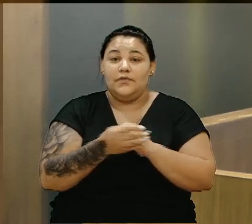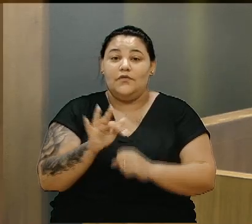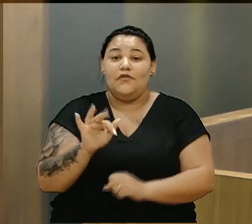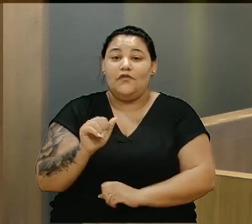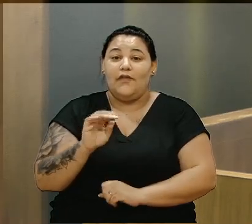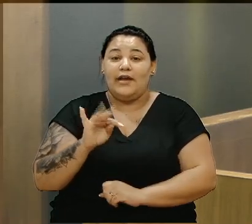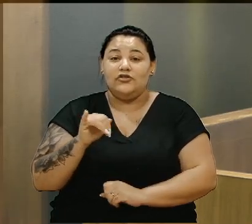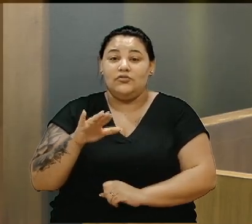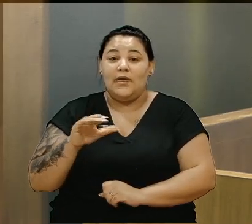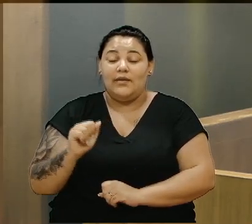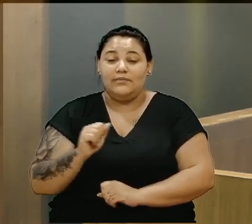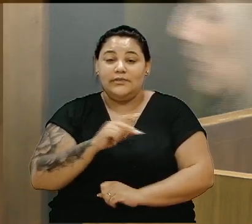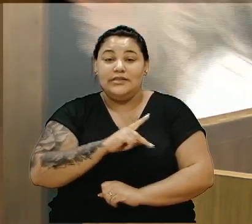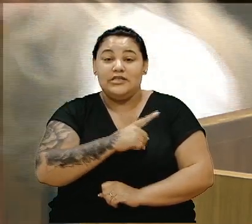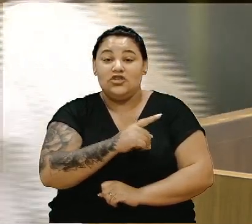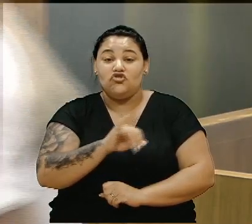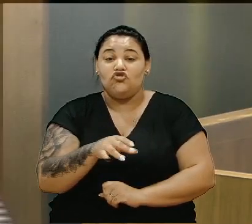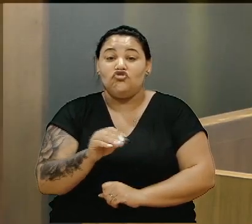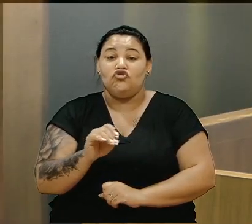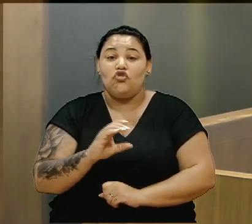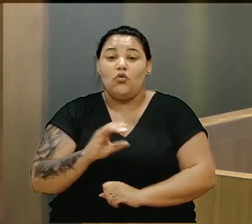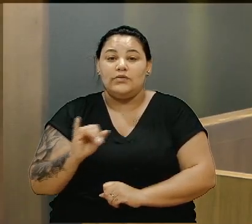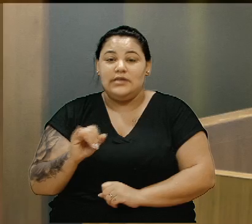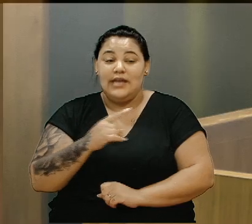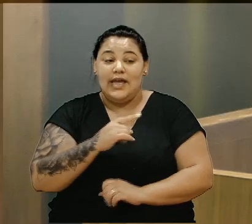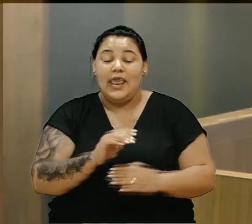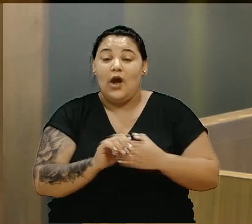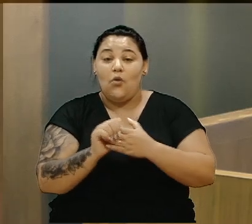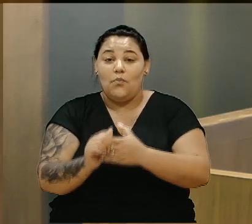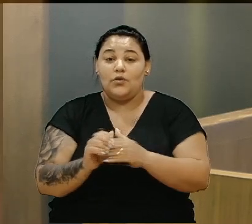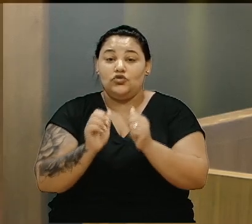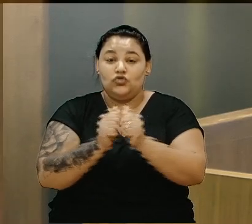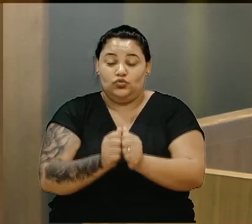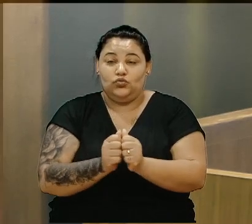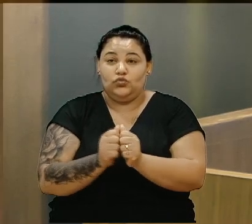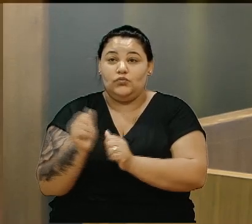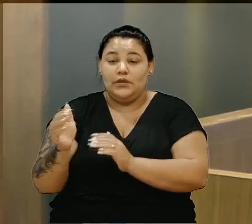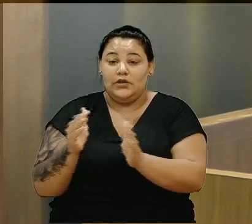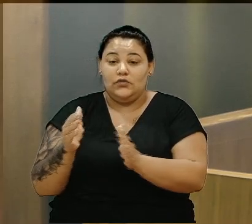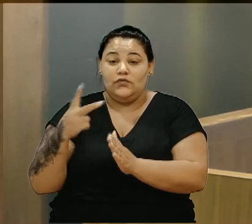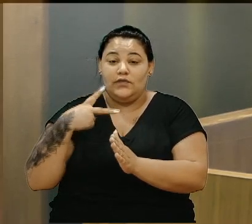assessoria. E ele acompanhou na época, junto com o vereador Renato,